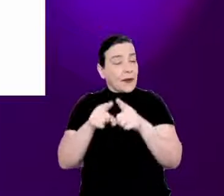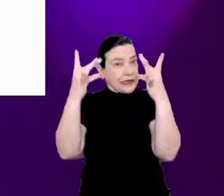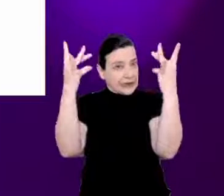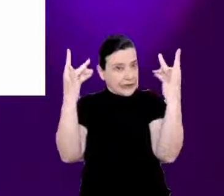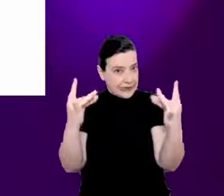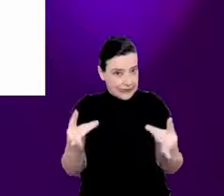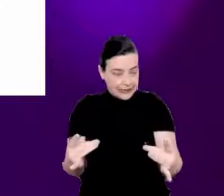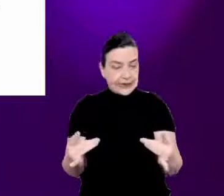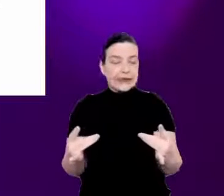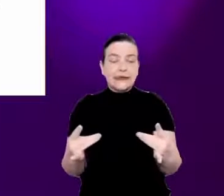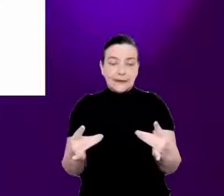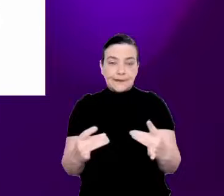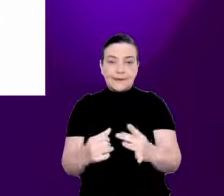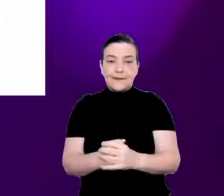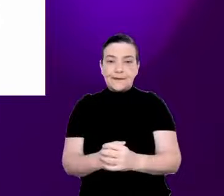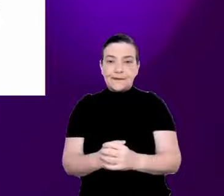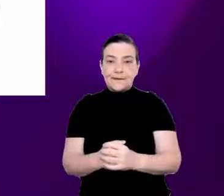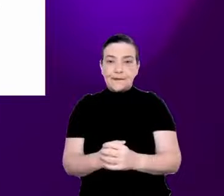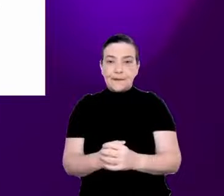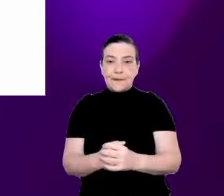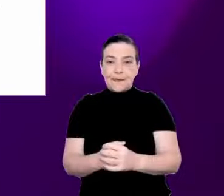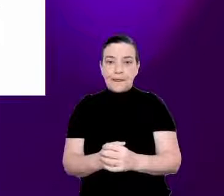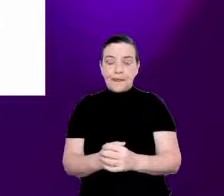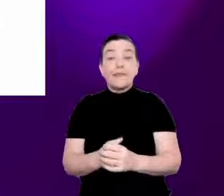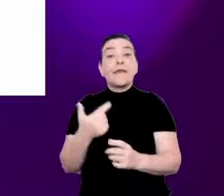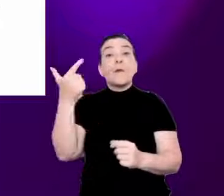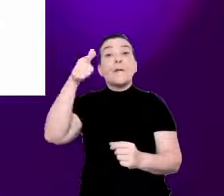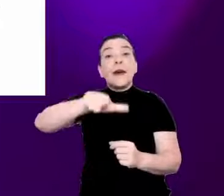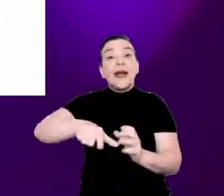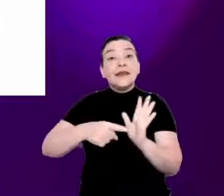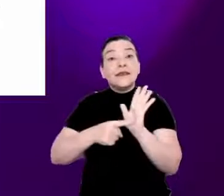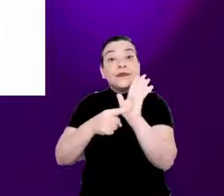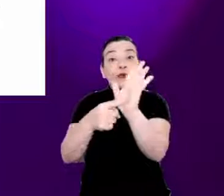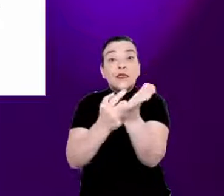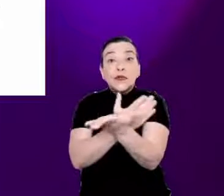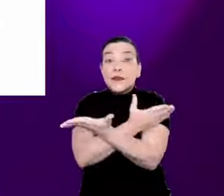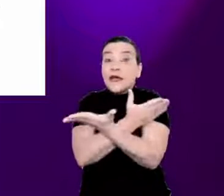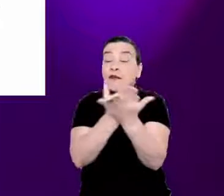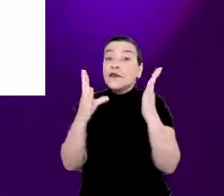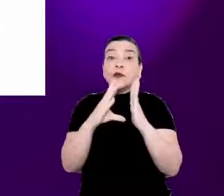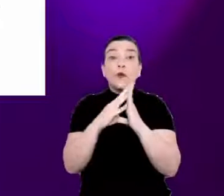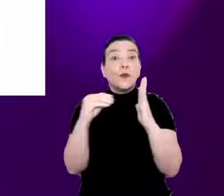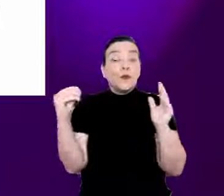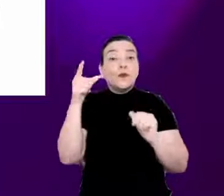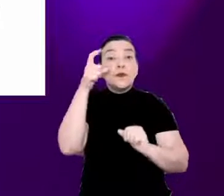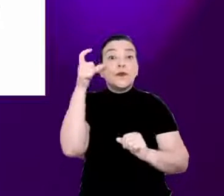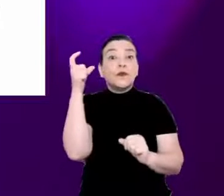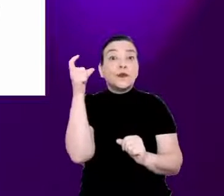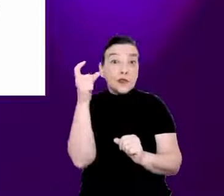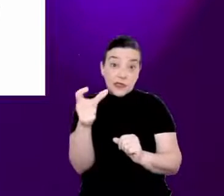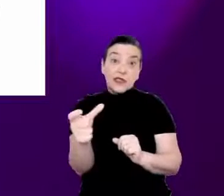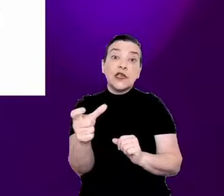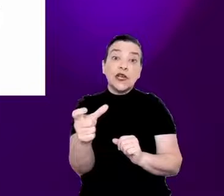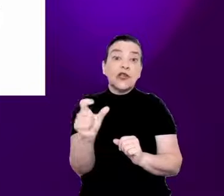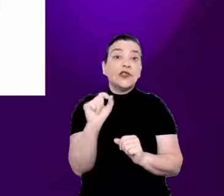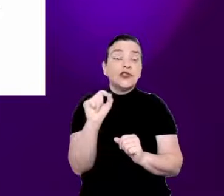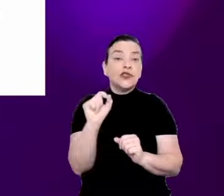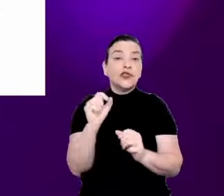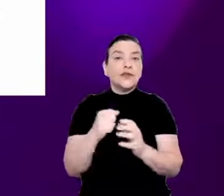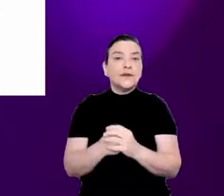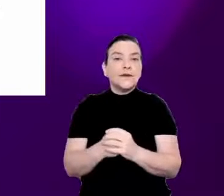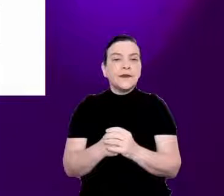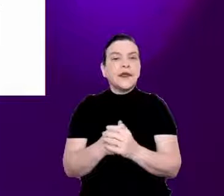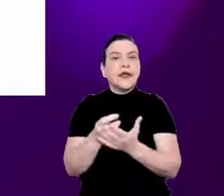detalhada, tá? E aqui eu trouxe para vocês um case interessante